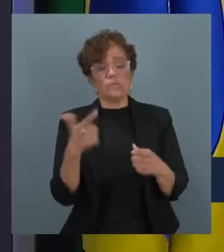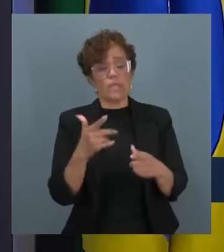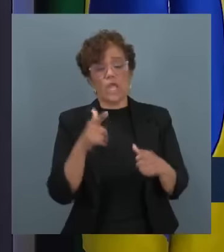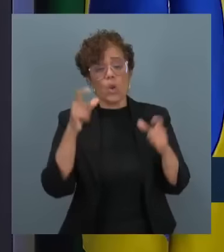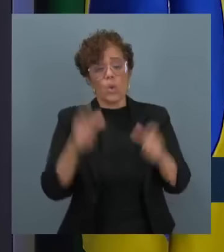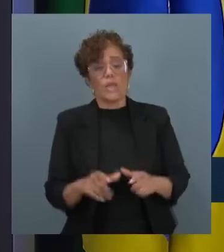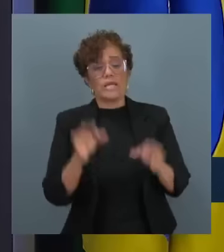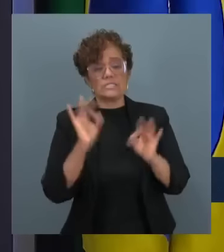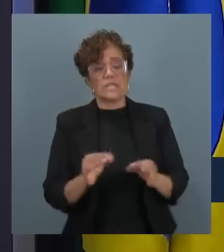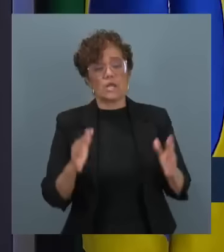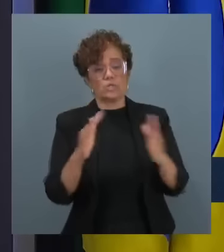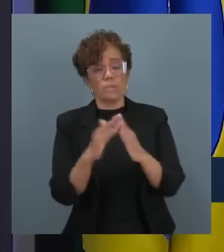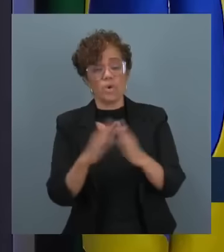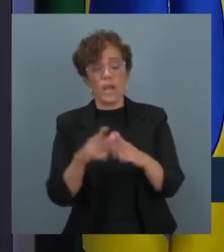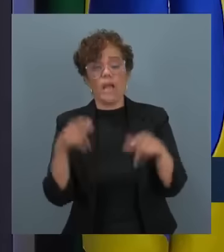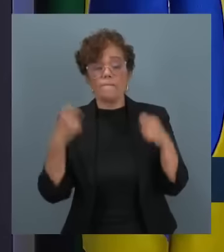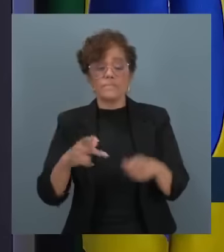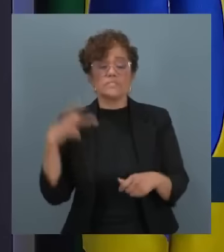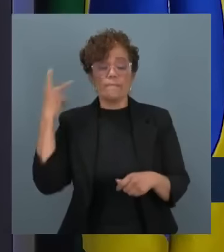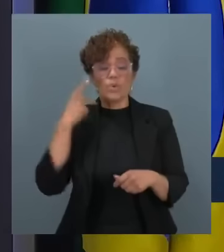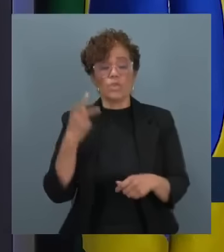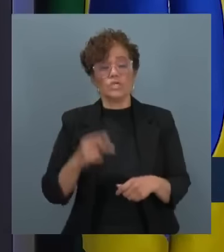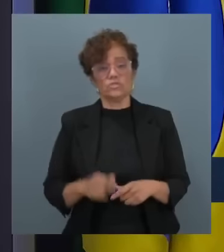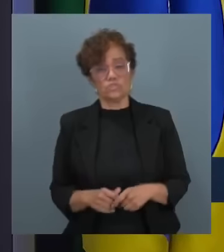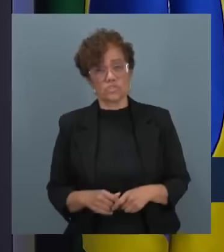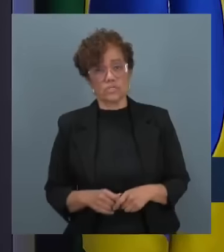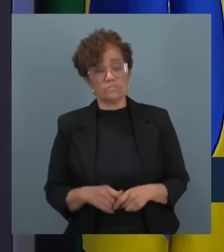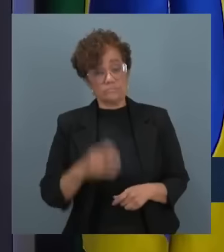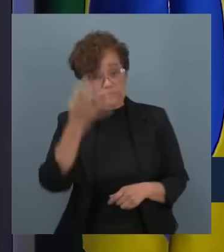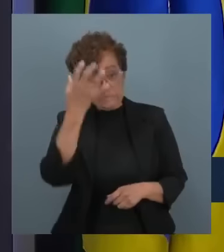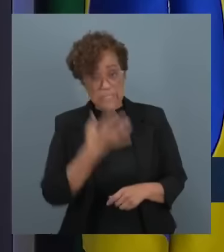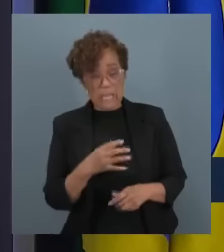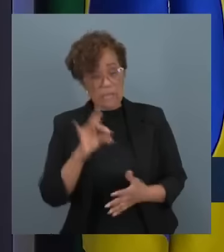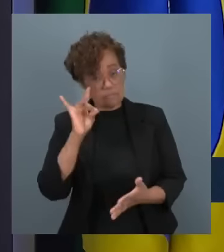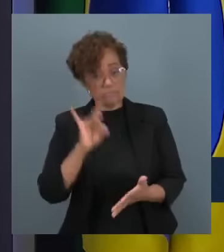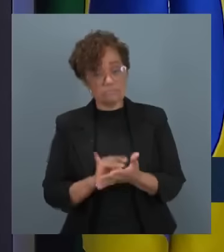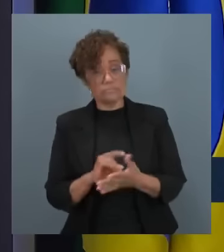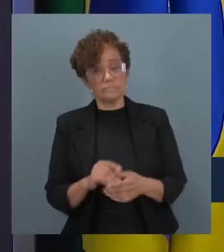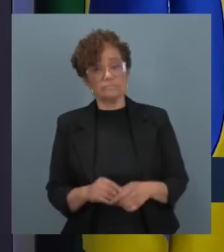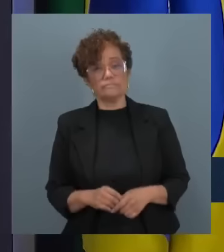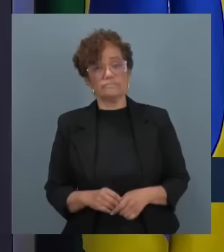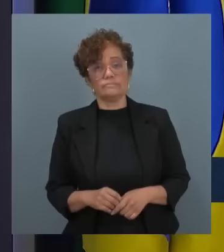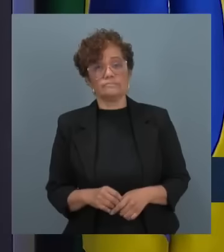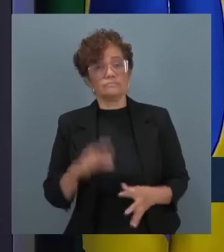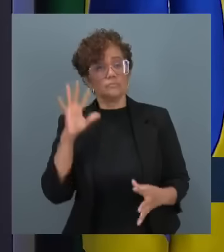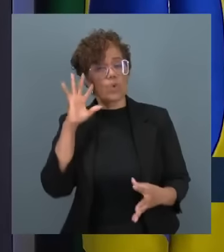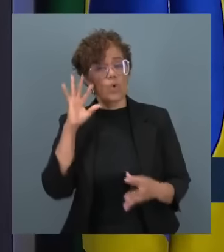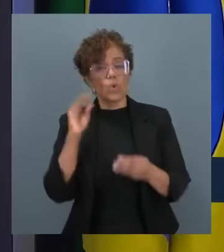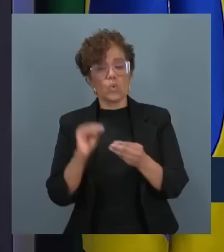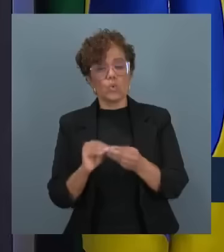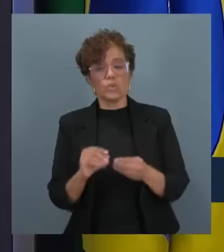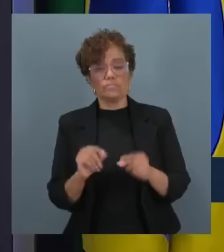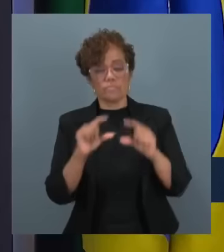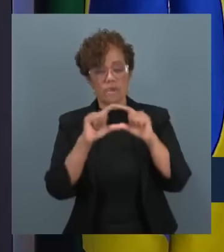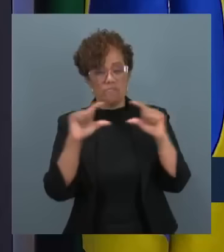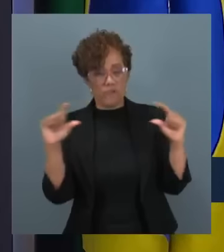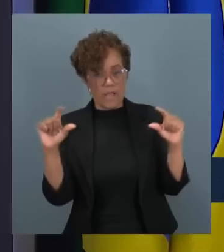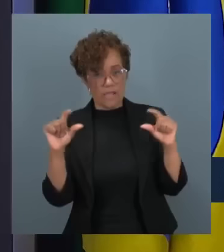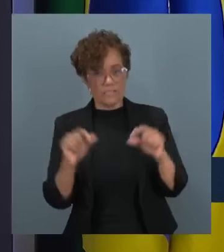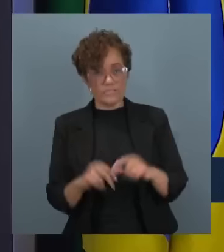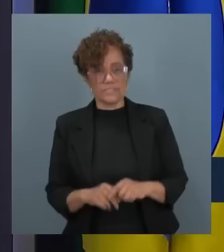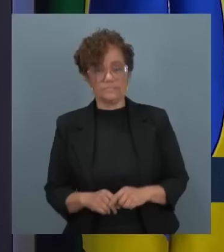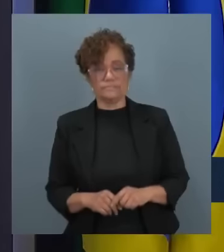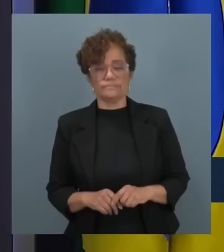temporários. Precisam de políticas permanentes, sérias e eficazes. Só para concluir a frase, senhor presidente, que eu sempre